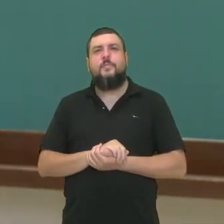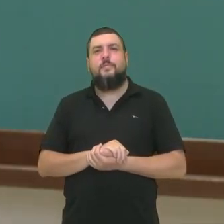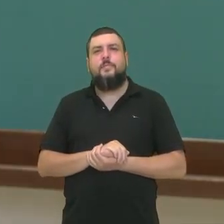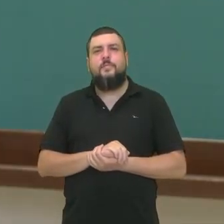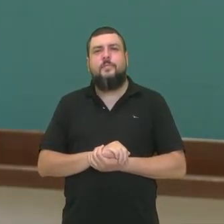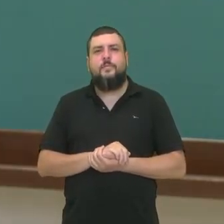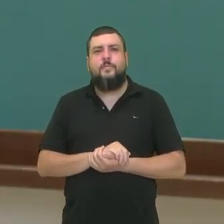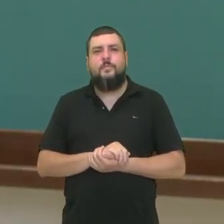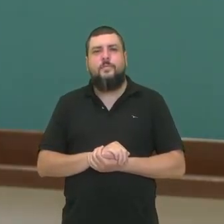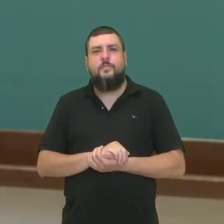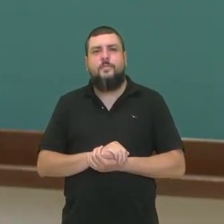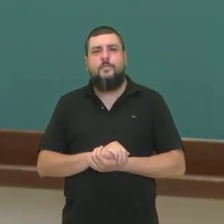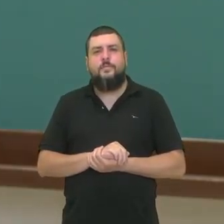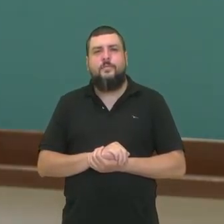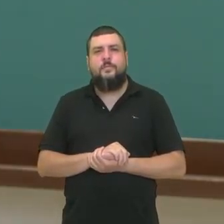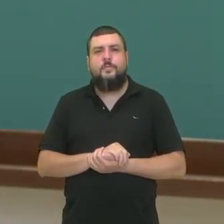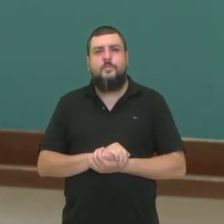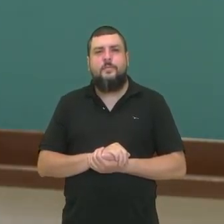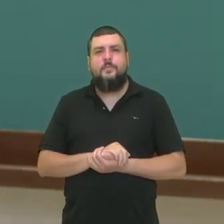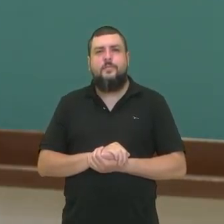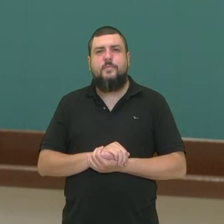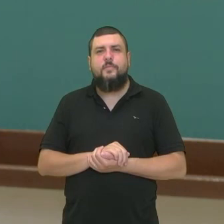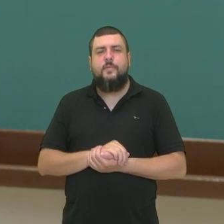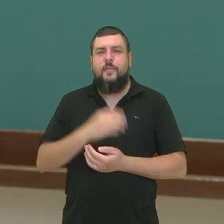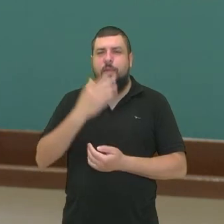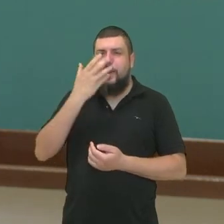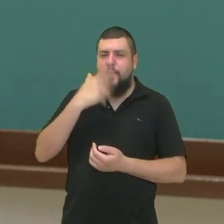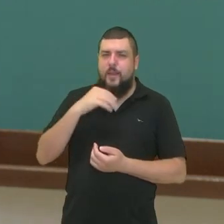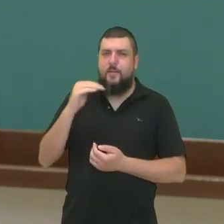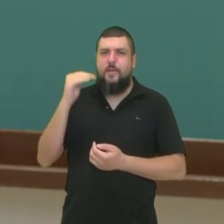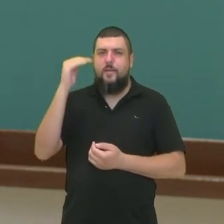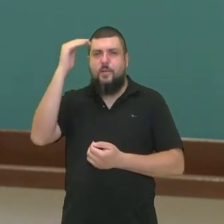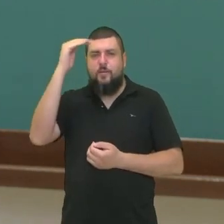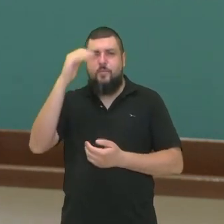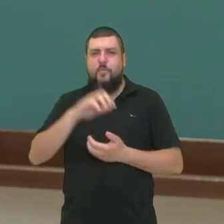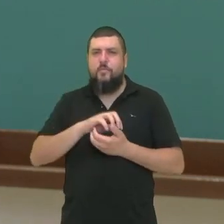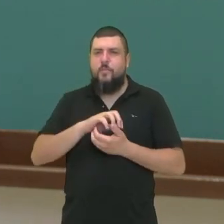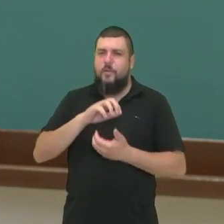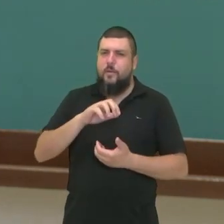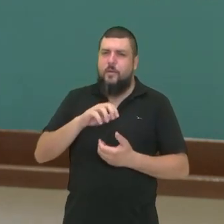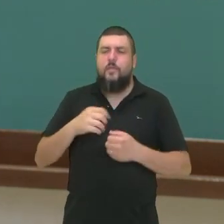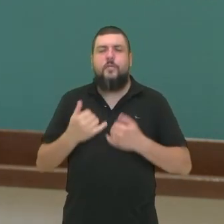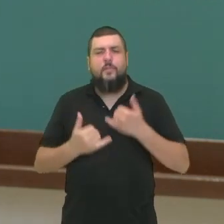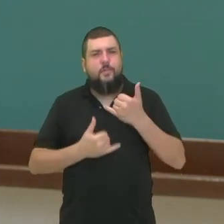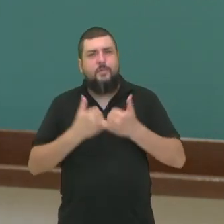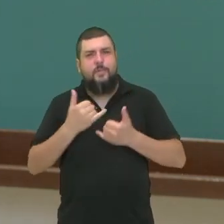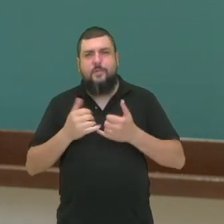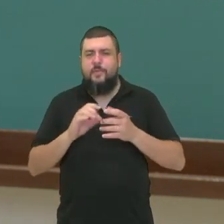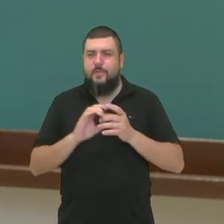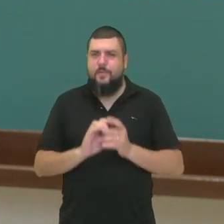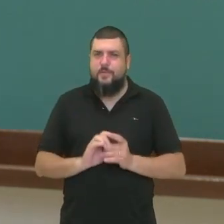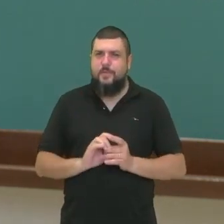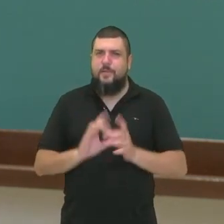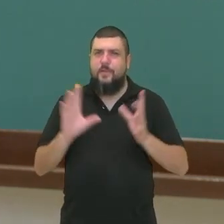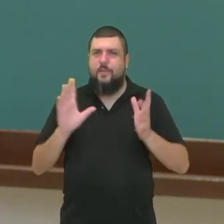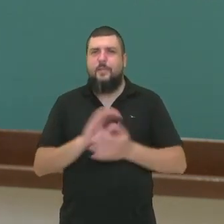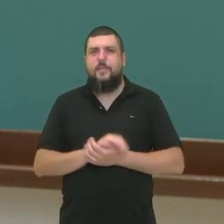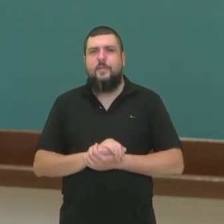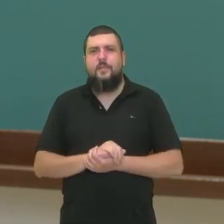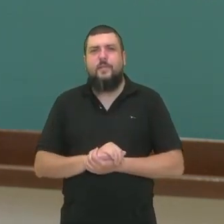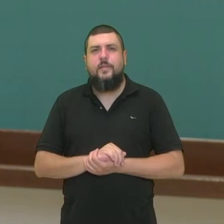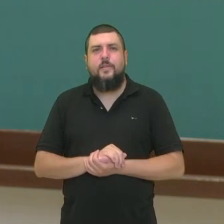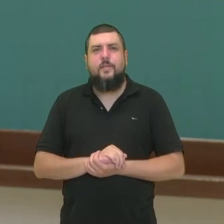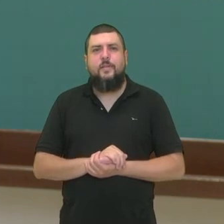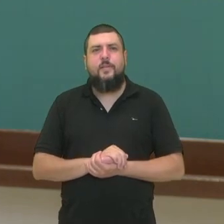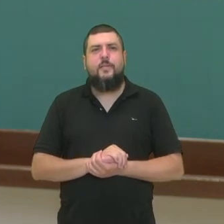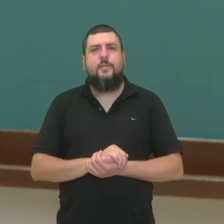só, né? Então, seja criança, seja adulto, seja idoso, a gente tem mais que cirandar, né? Brincar de ciranda. Lembrando que